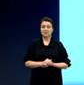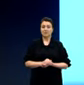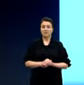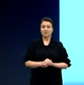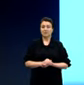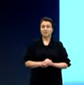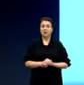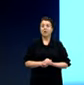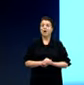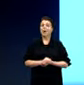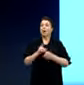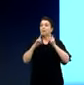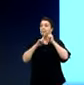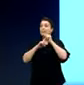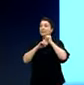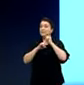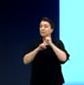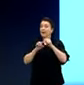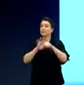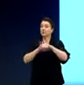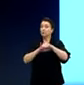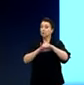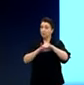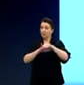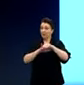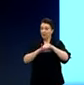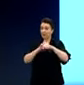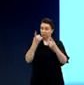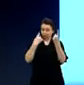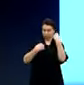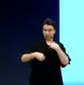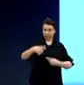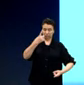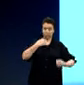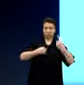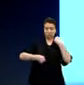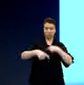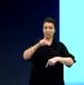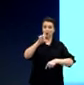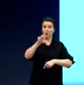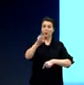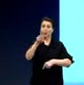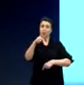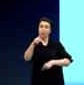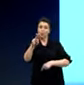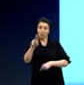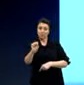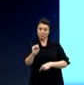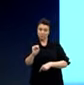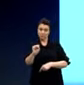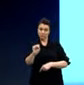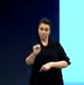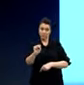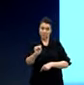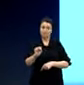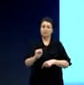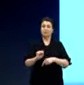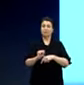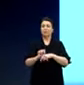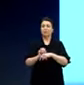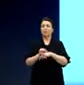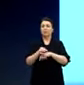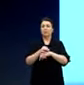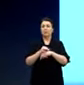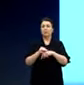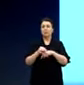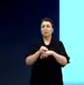As principais doenças autoimunes. Lúpus, né, eritematoso sistêmico, que eu acredito que seja um dos mais famosos, junto com